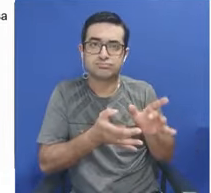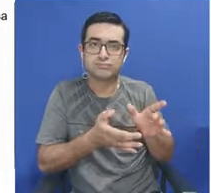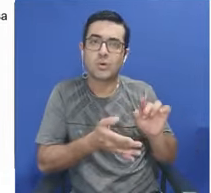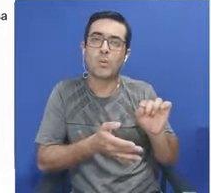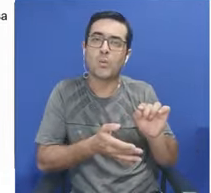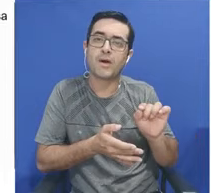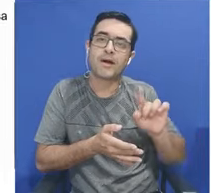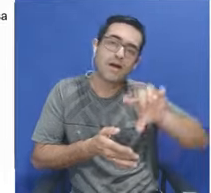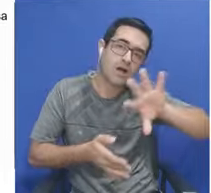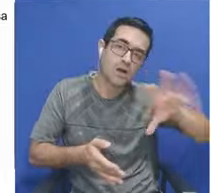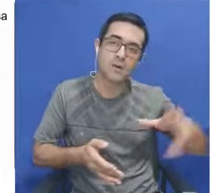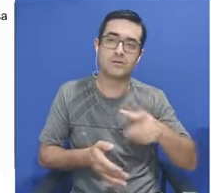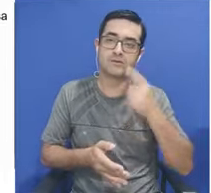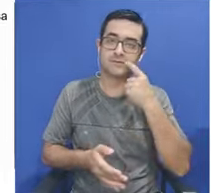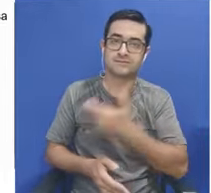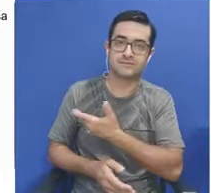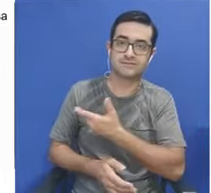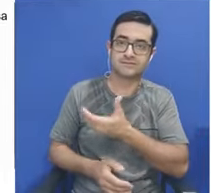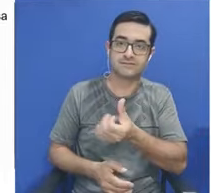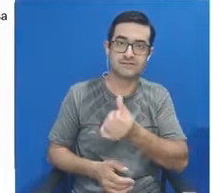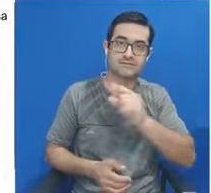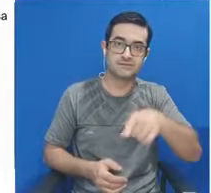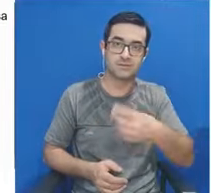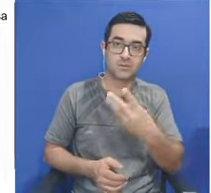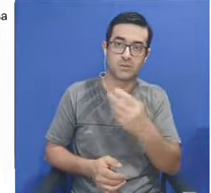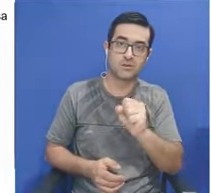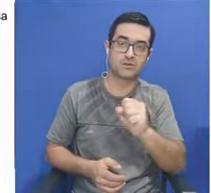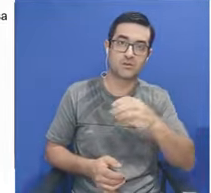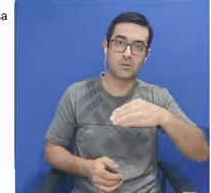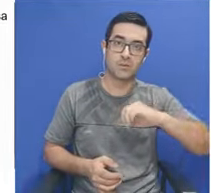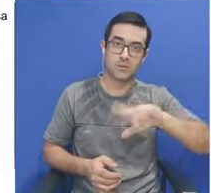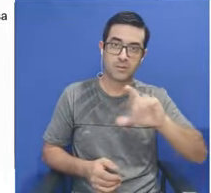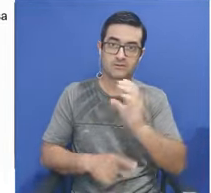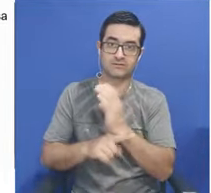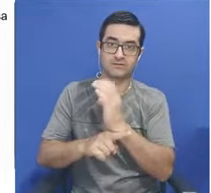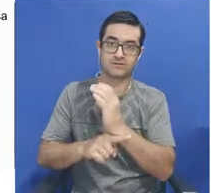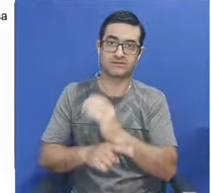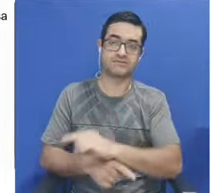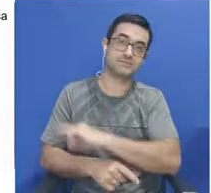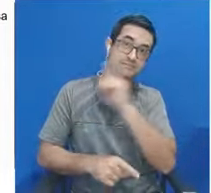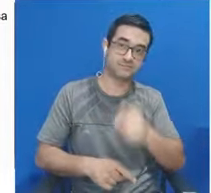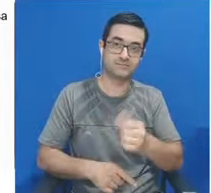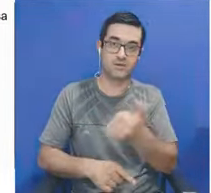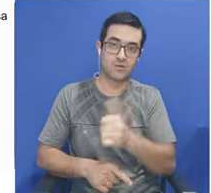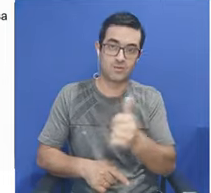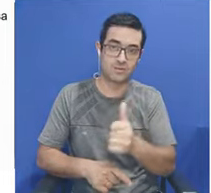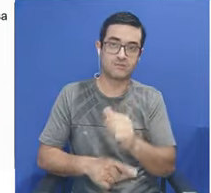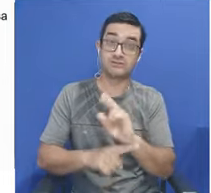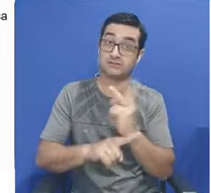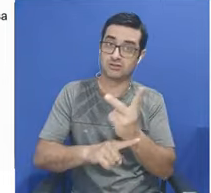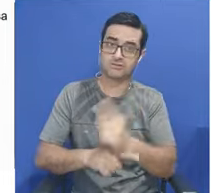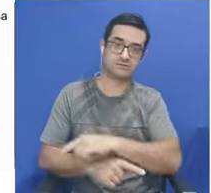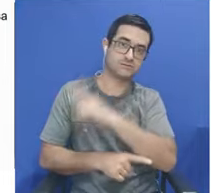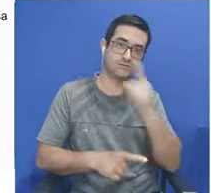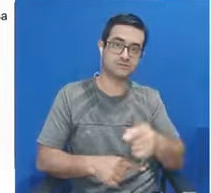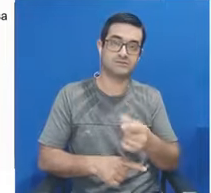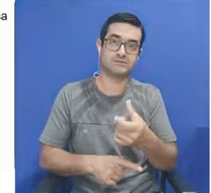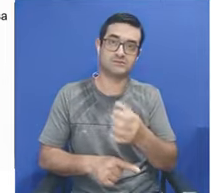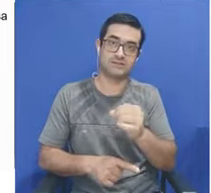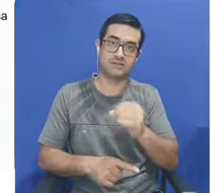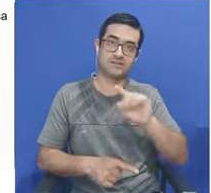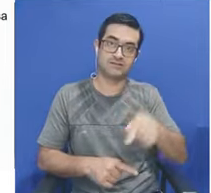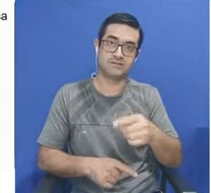11,71 mols de hidrogênio, 6,65 mols de oxigênio. Tá, professor, mas o que isso tá uns números muito